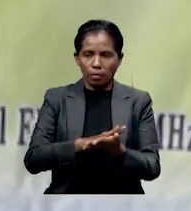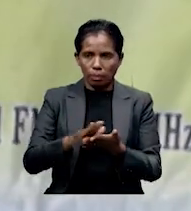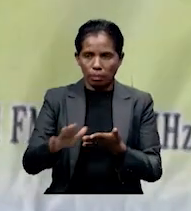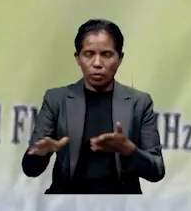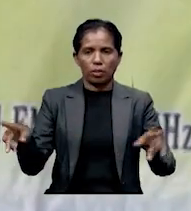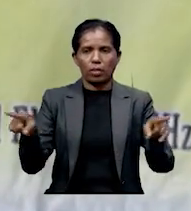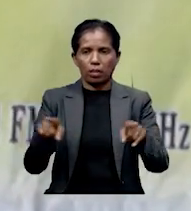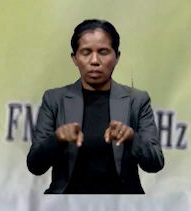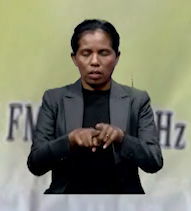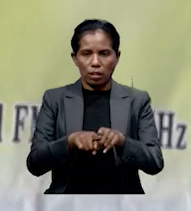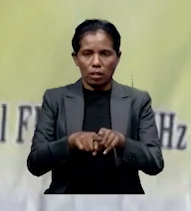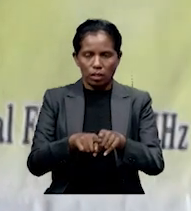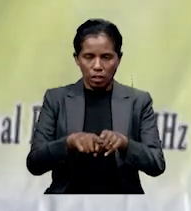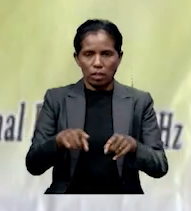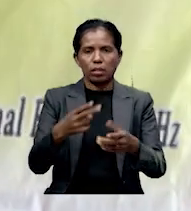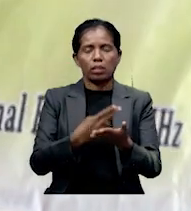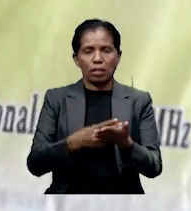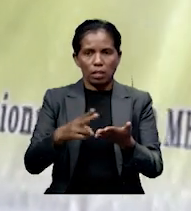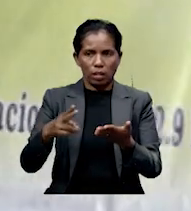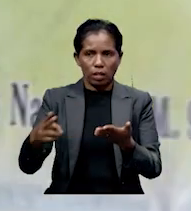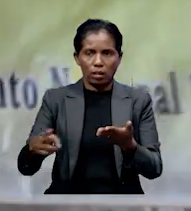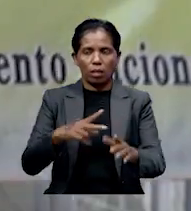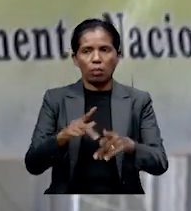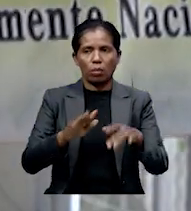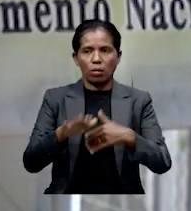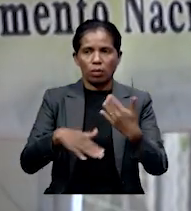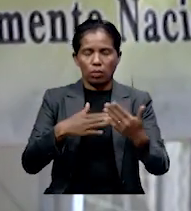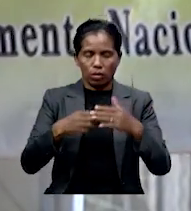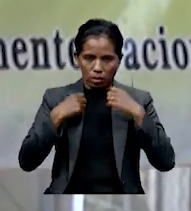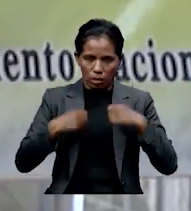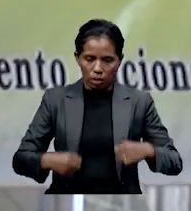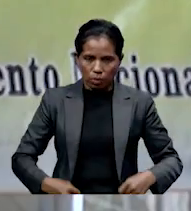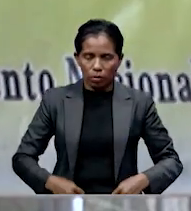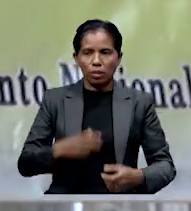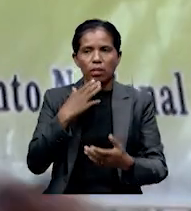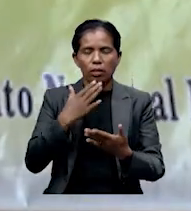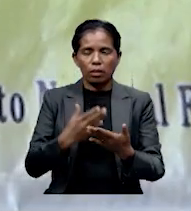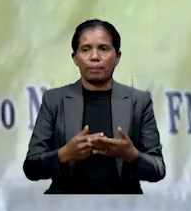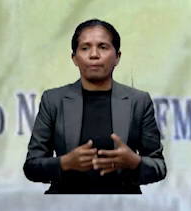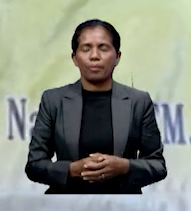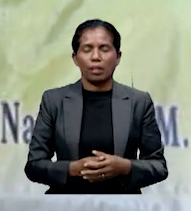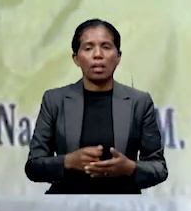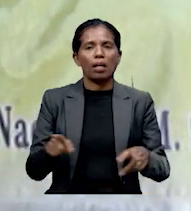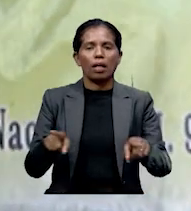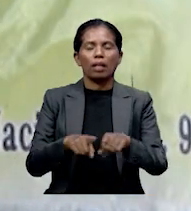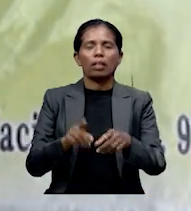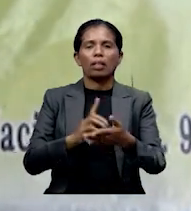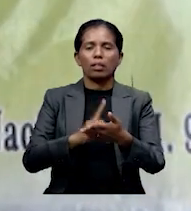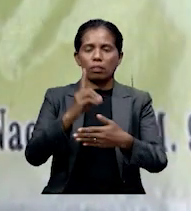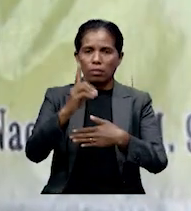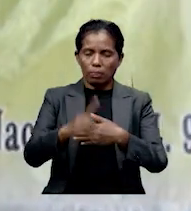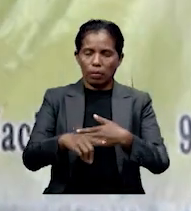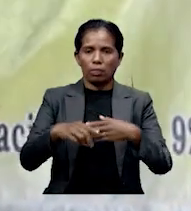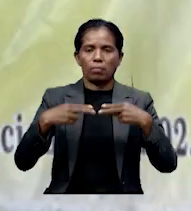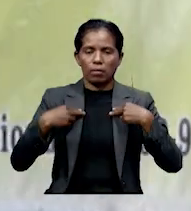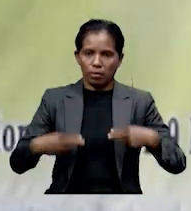dessa saneamento dia para ver é uma outra saúde dia né a dessa desenvolvimento humano também